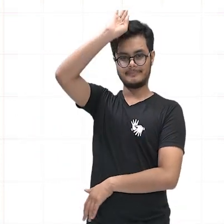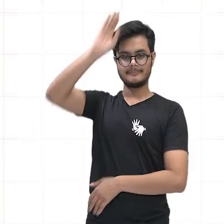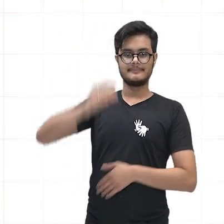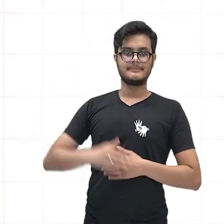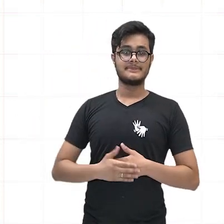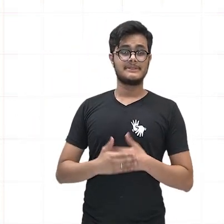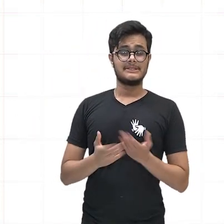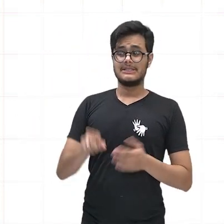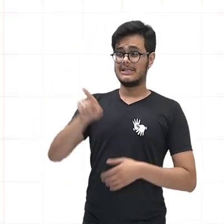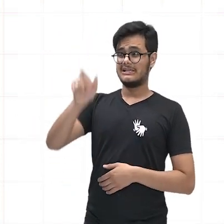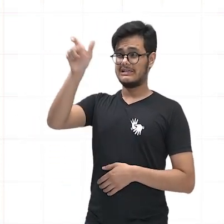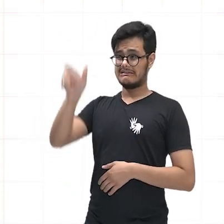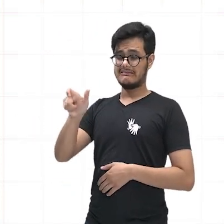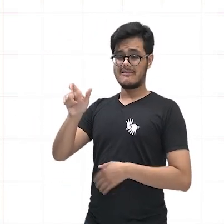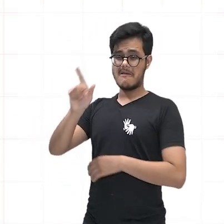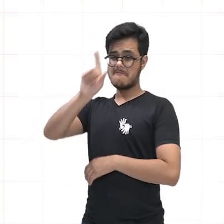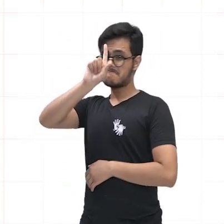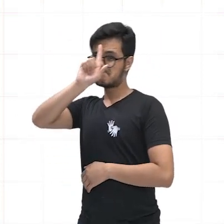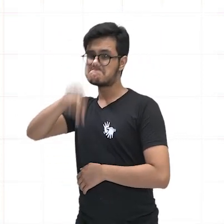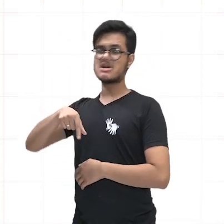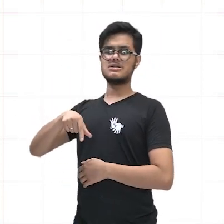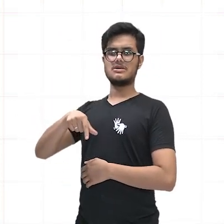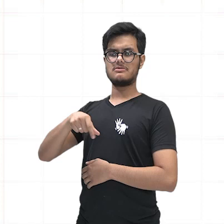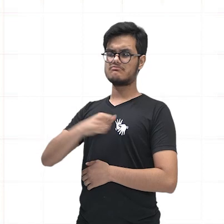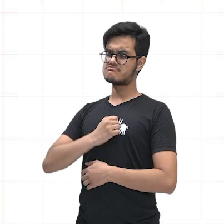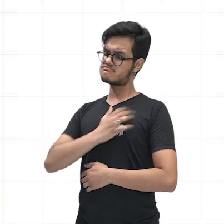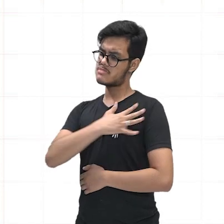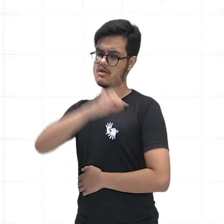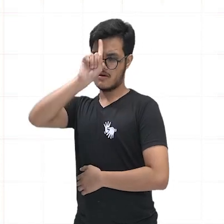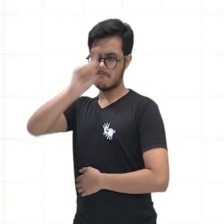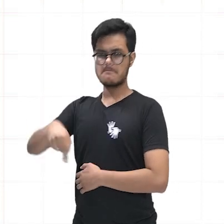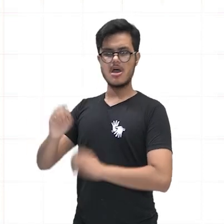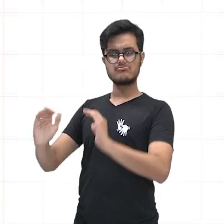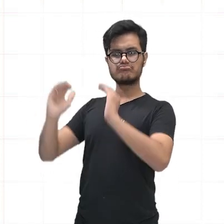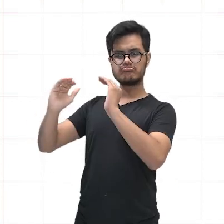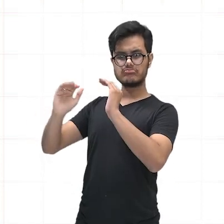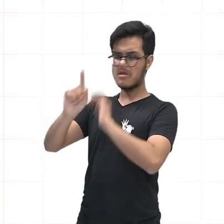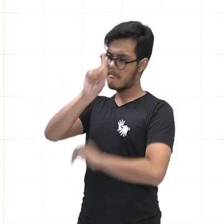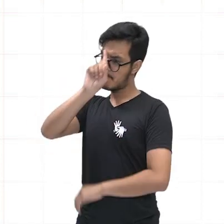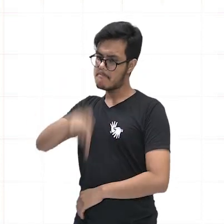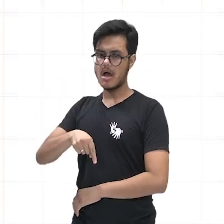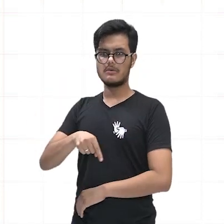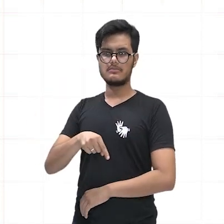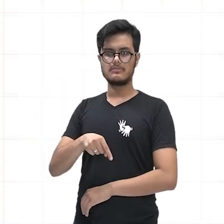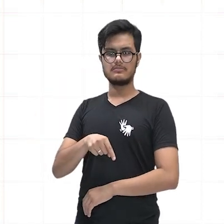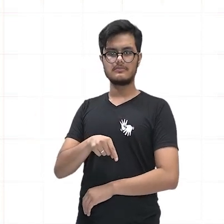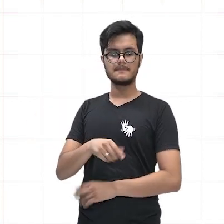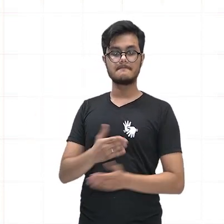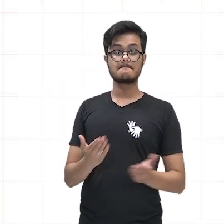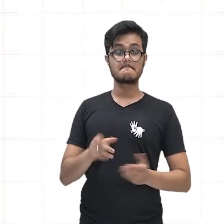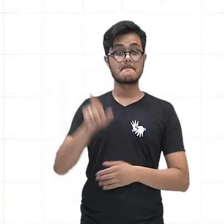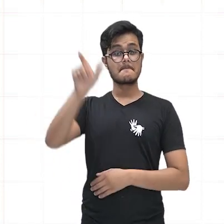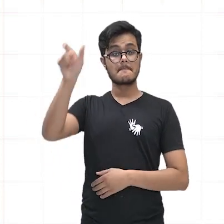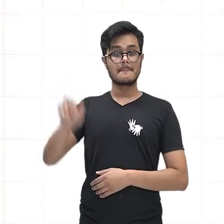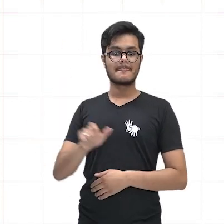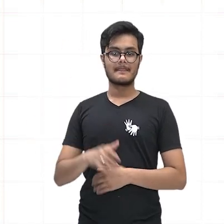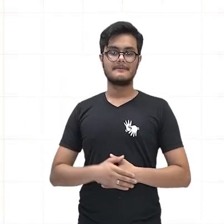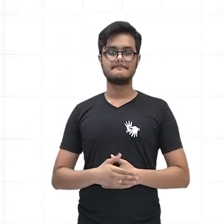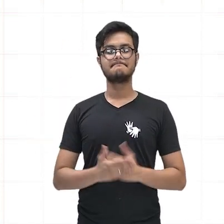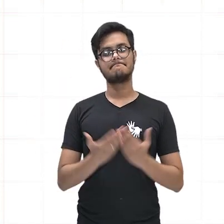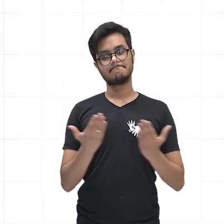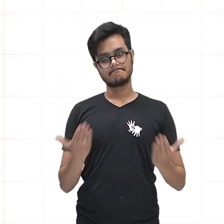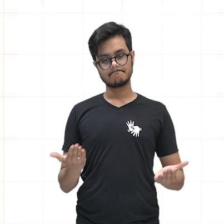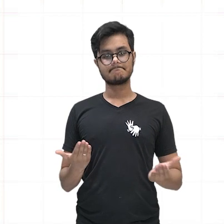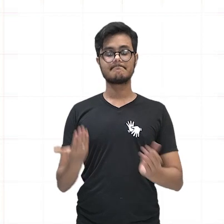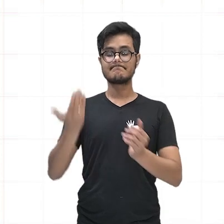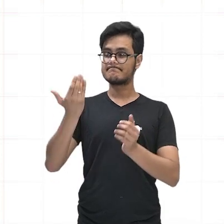conhecida aí pelo seu governo tirânico tinha essa característica de um governo tirânico tirânico o seu legado está aí na